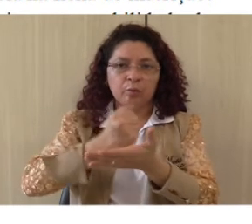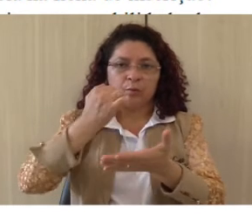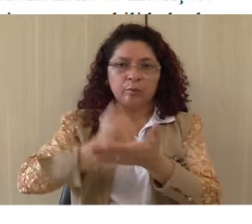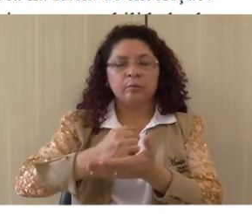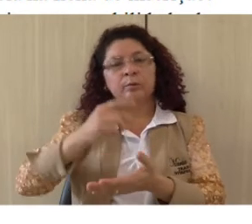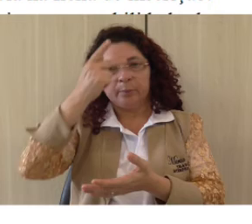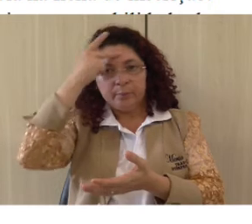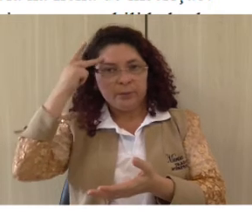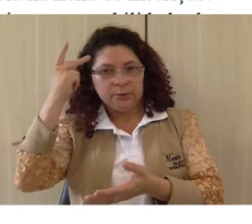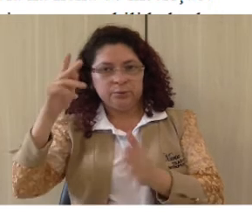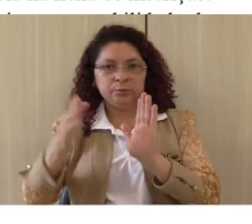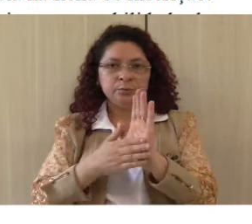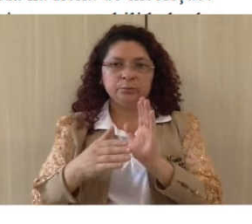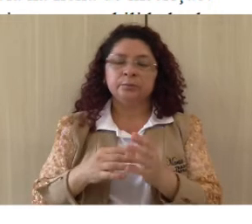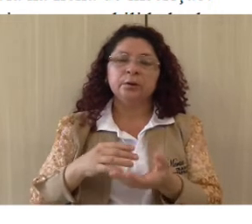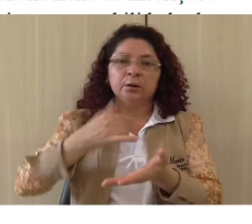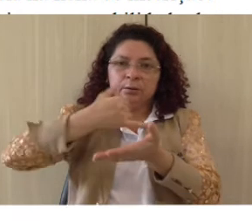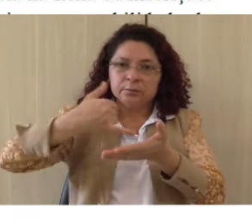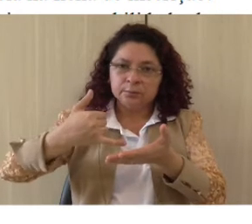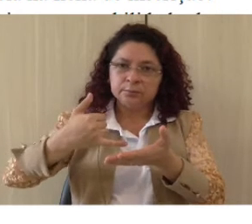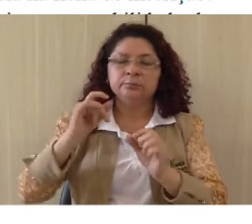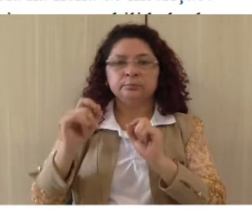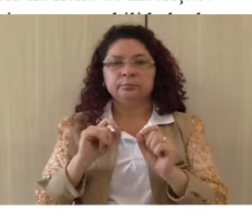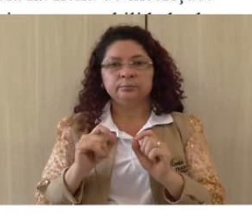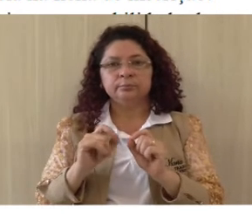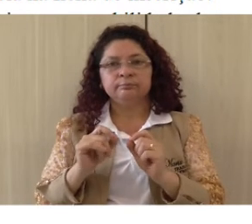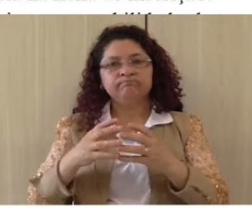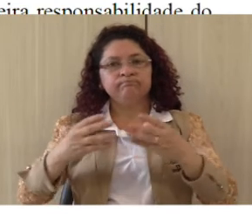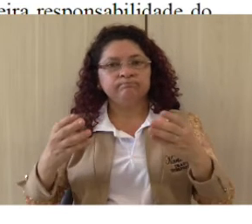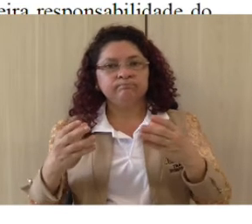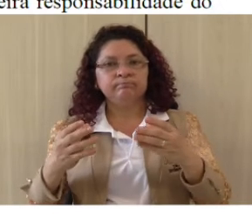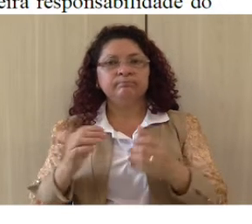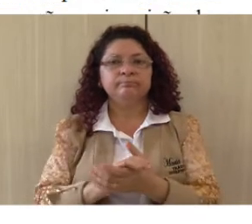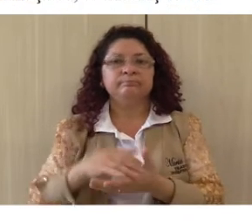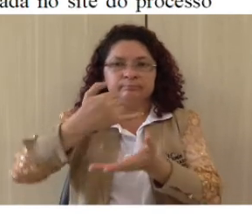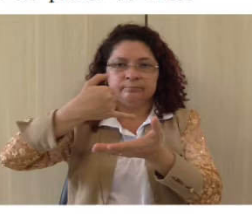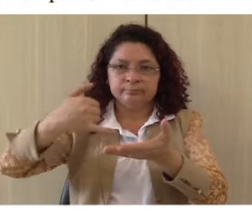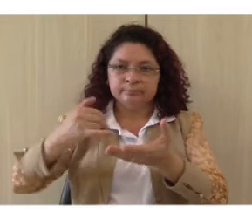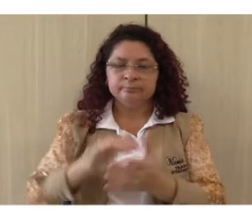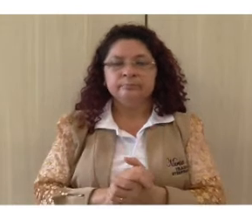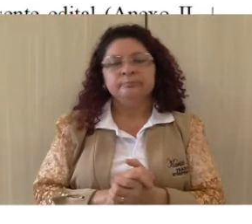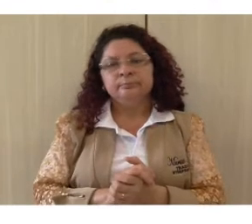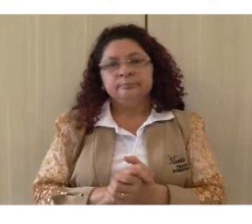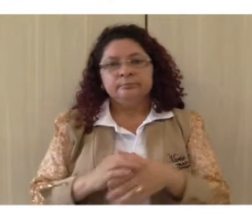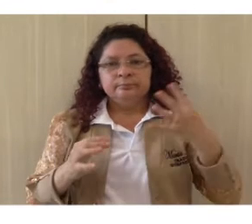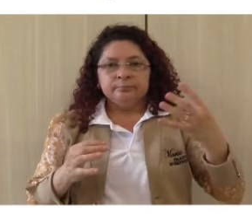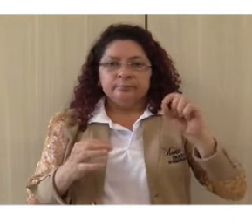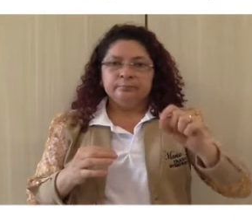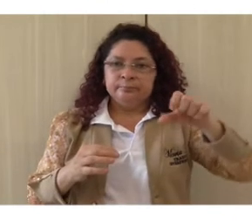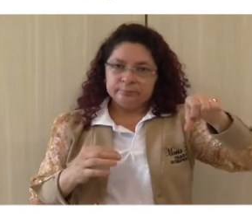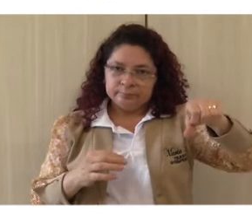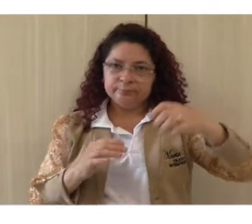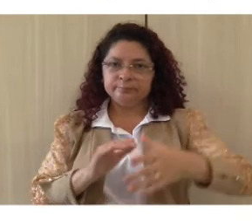pelo candidato e preenchimento da modalidade de concorrência na ficha de inscrição. Item